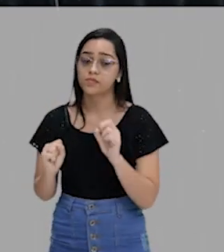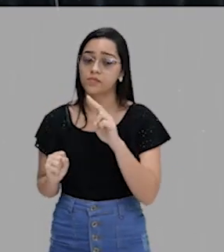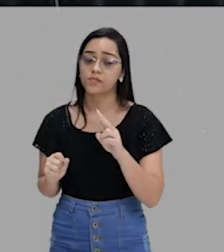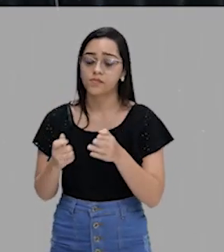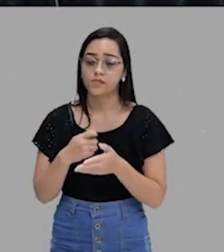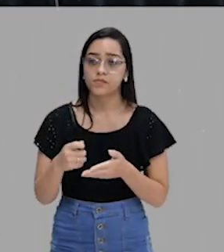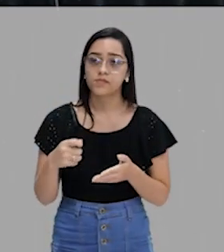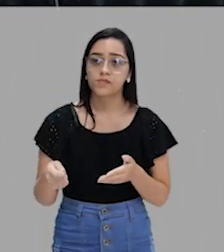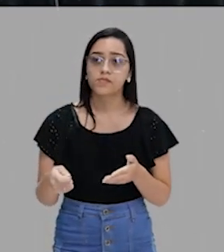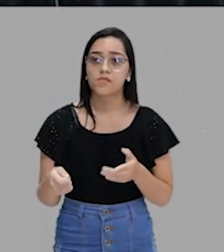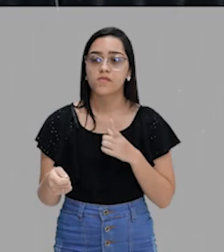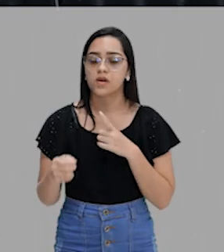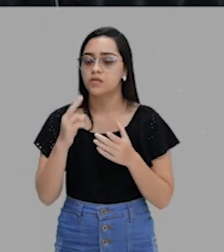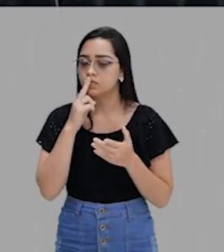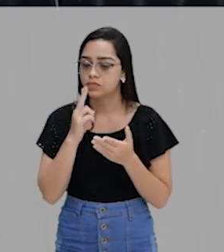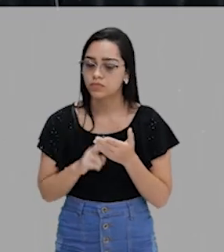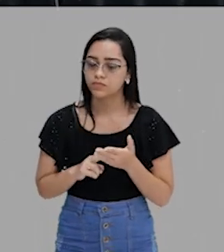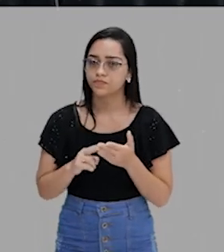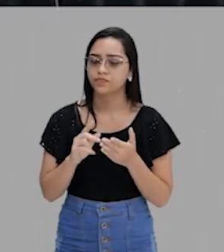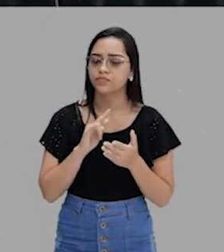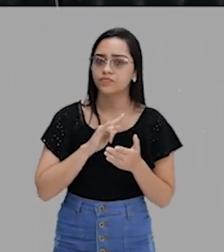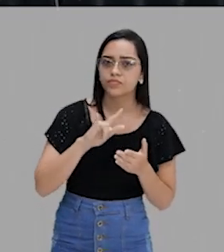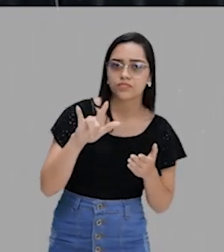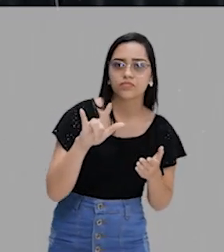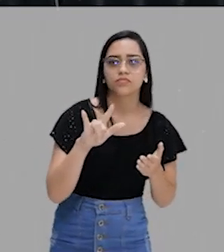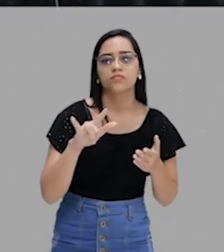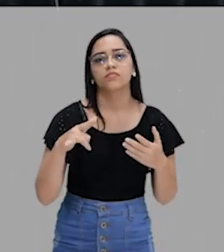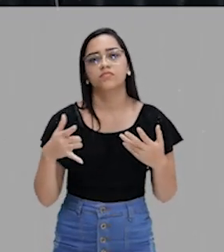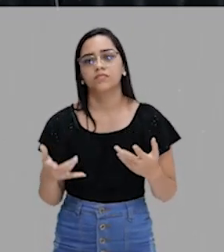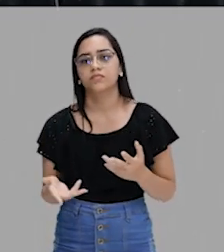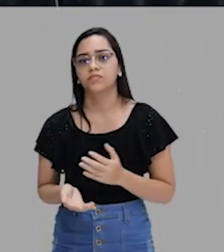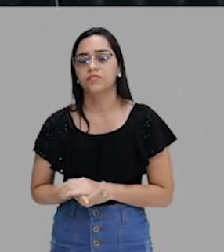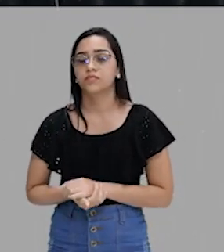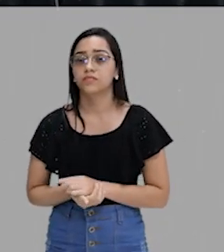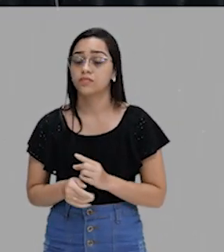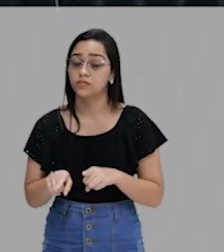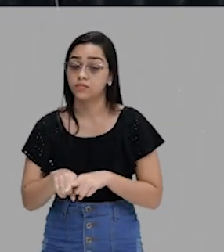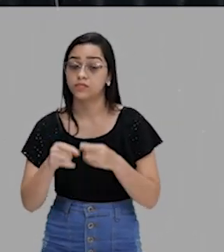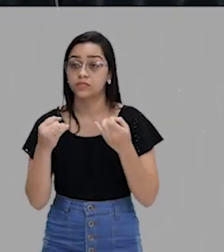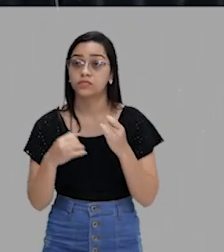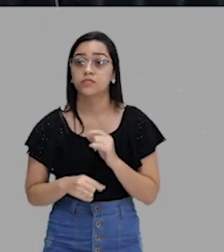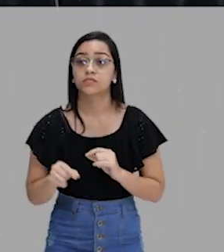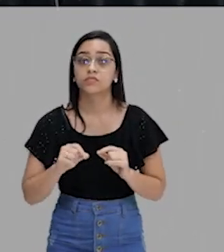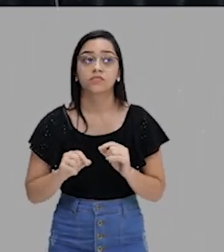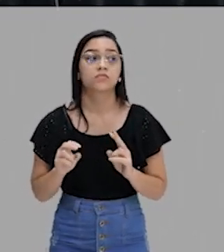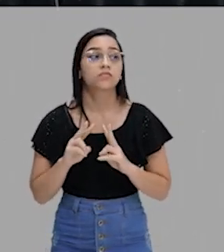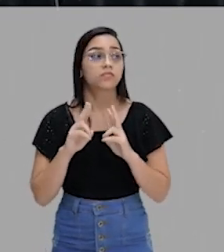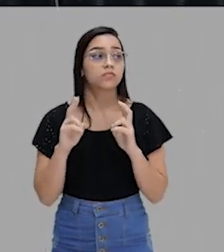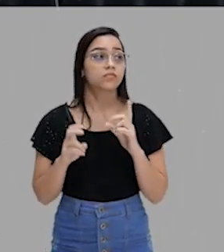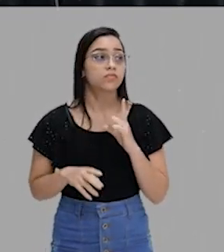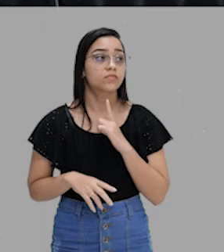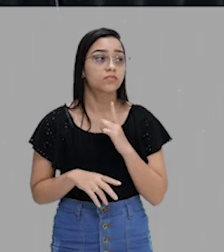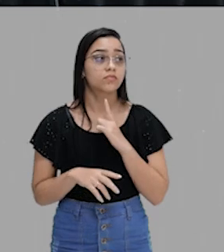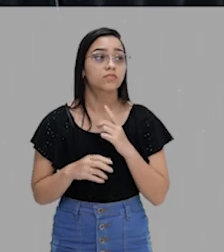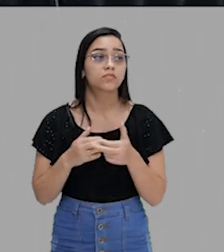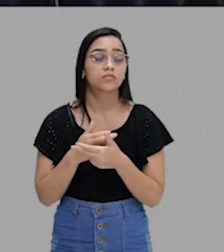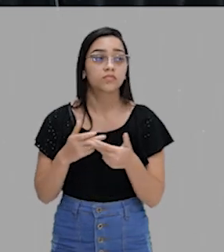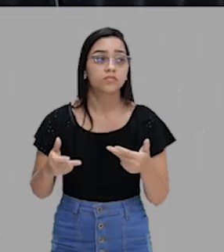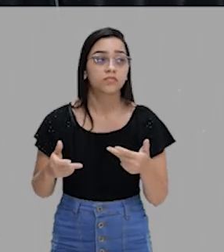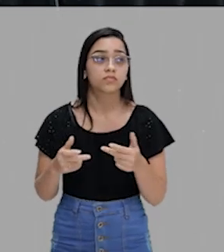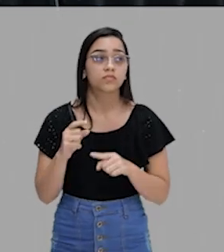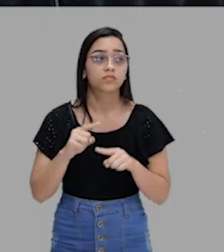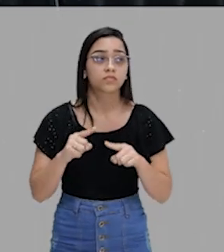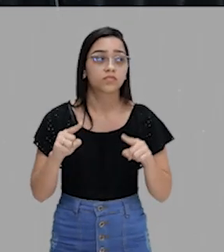escrita. Mandar um bilhetinho, falar que ama, enfim. Aí ele diz que o conhecimento acerca das